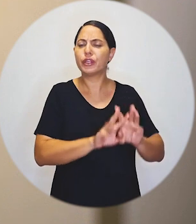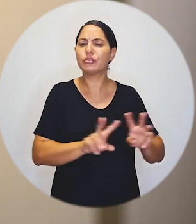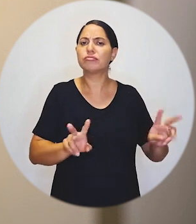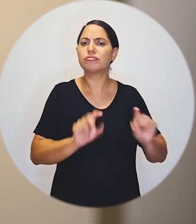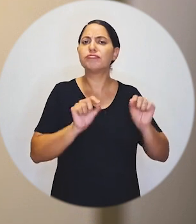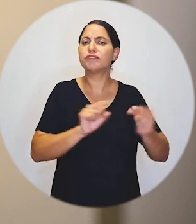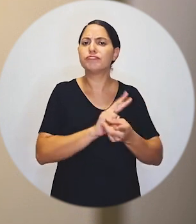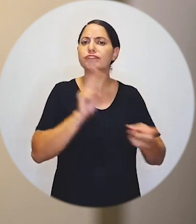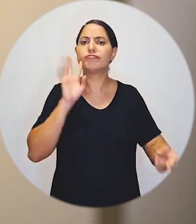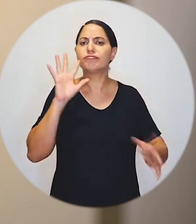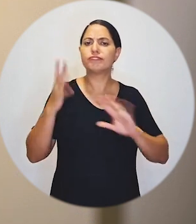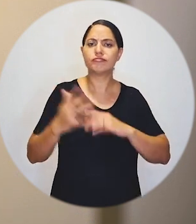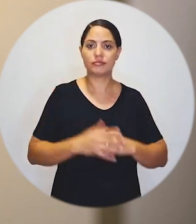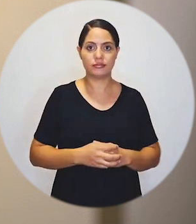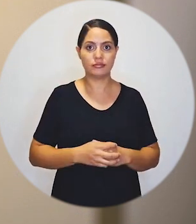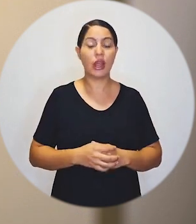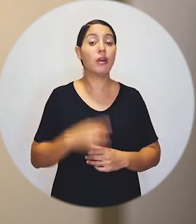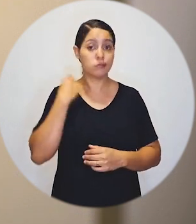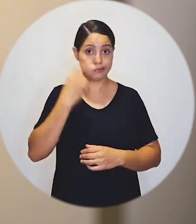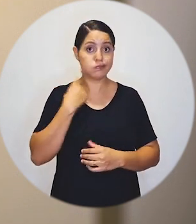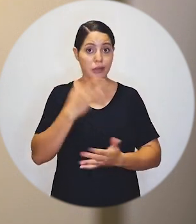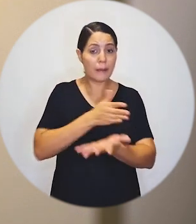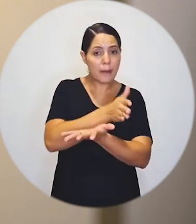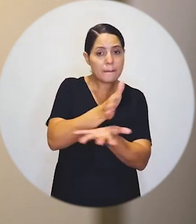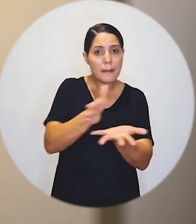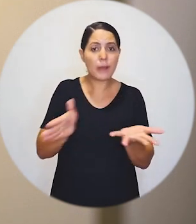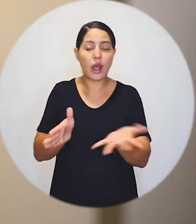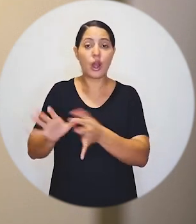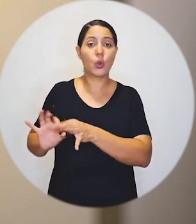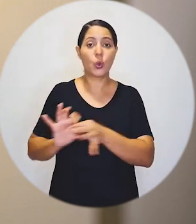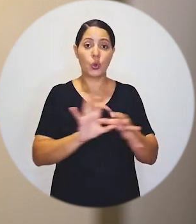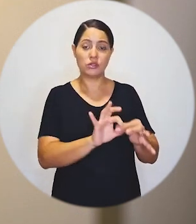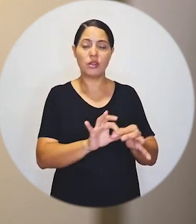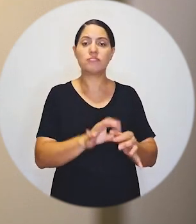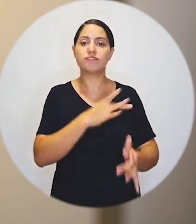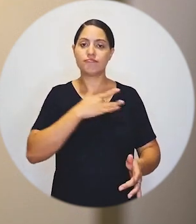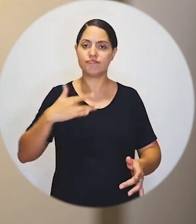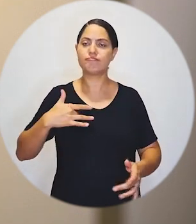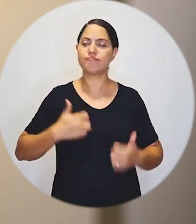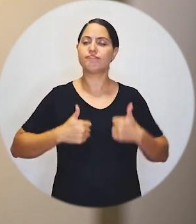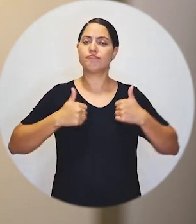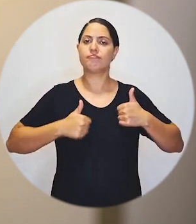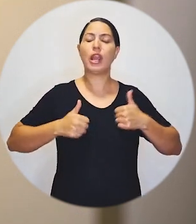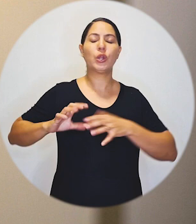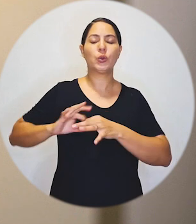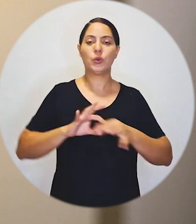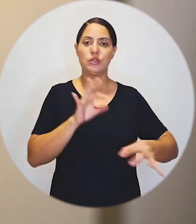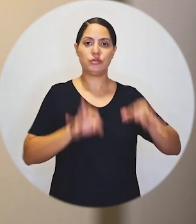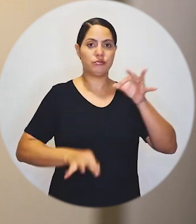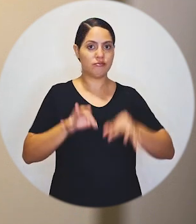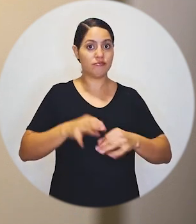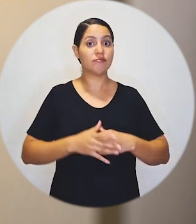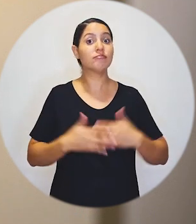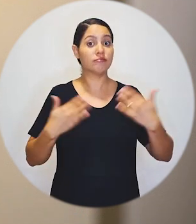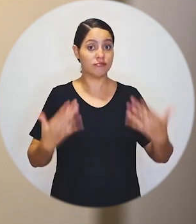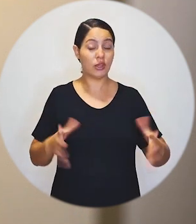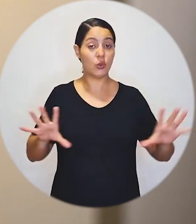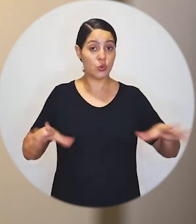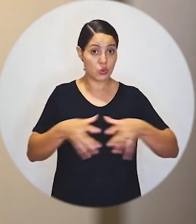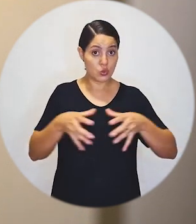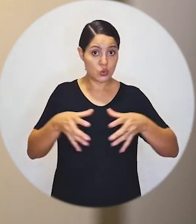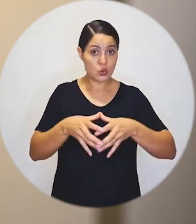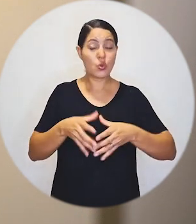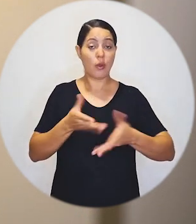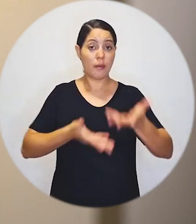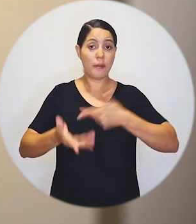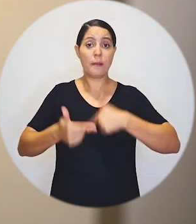Advocacia Multiportas, Inovações, Ética e Bem-Estar na Carreira Jurídica. Na ocasião, os membros do colegiado também